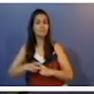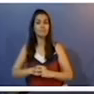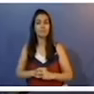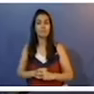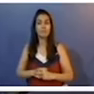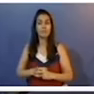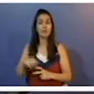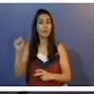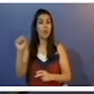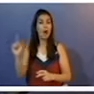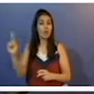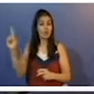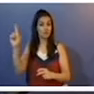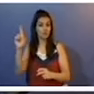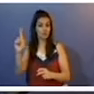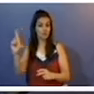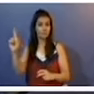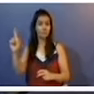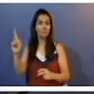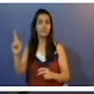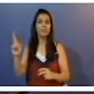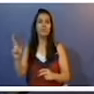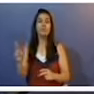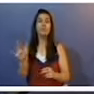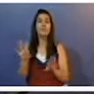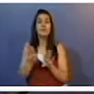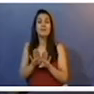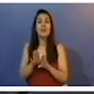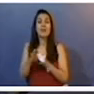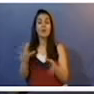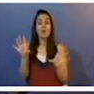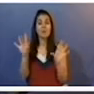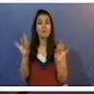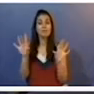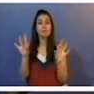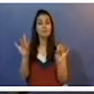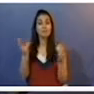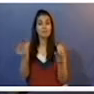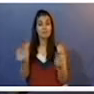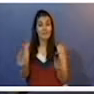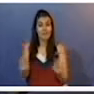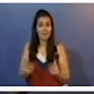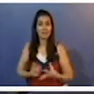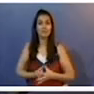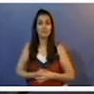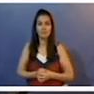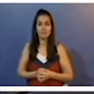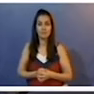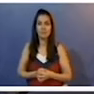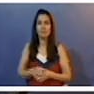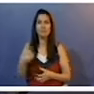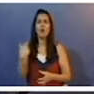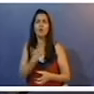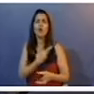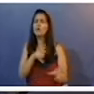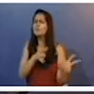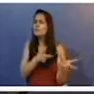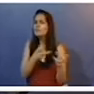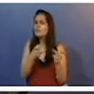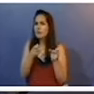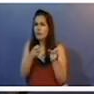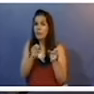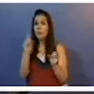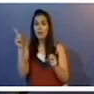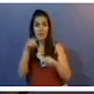oxigênio do ar, em presença da umidade. Então, nós temos uma percepção, né, de que esse material ele